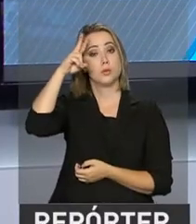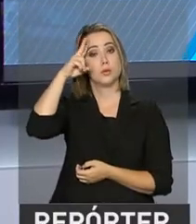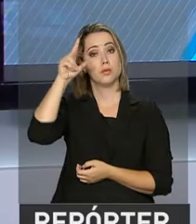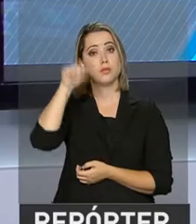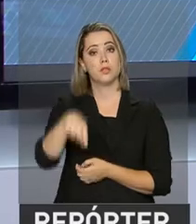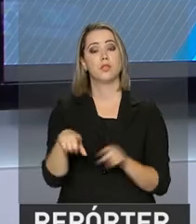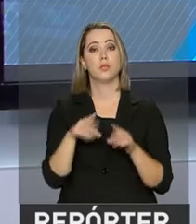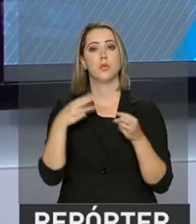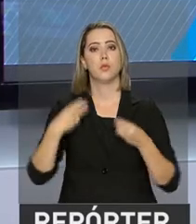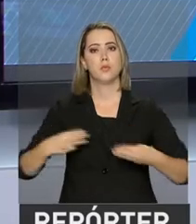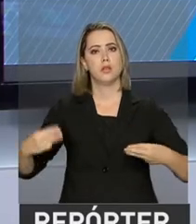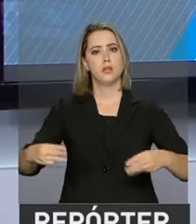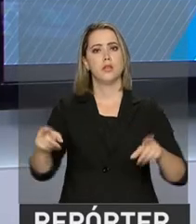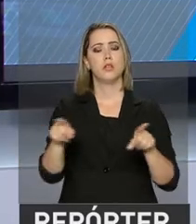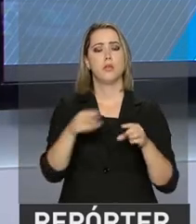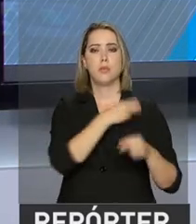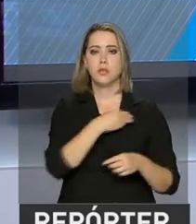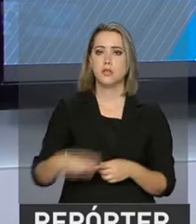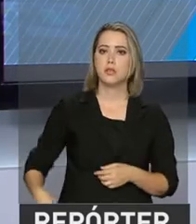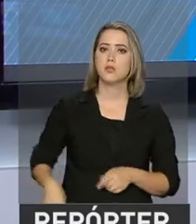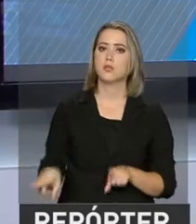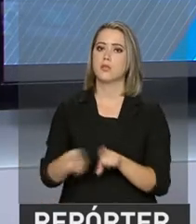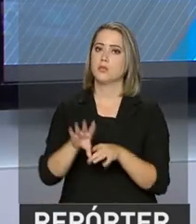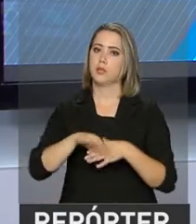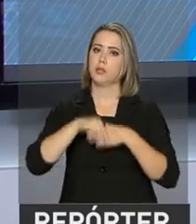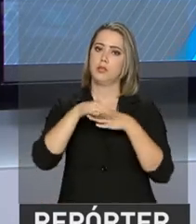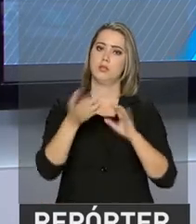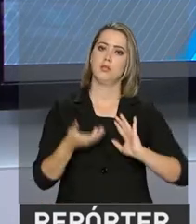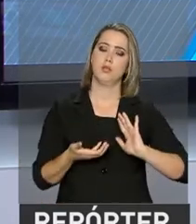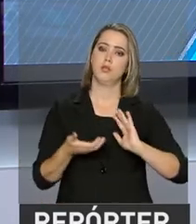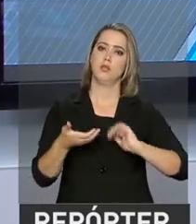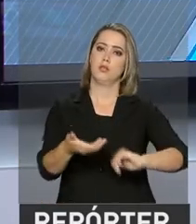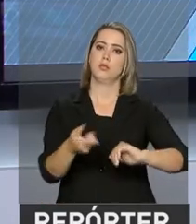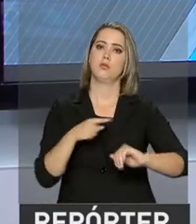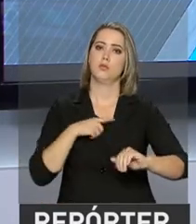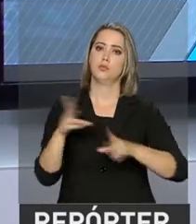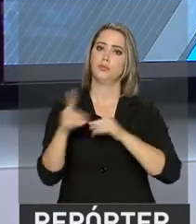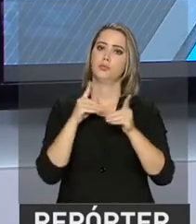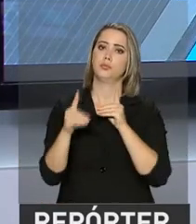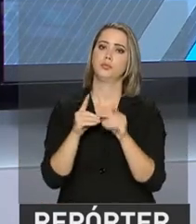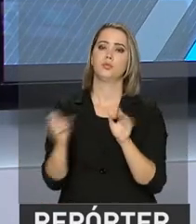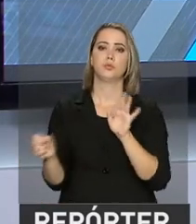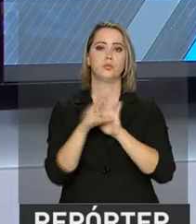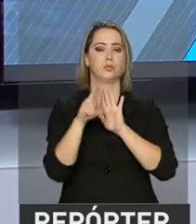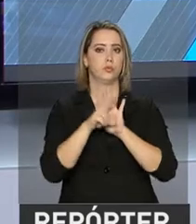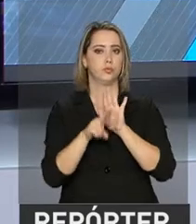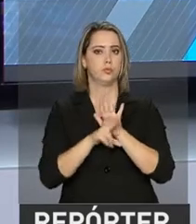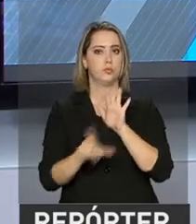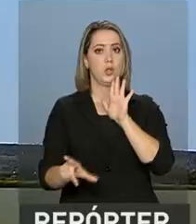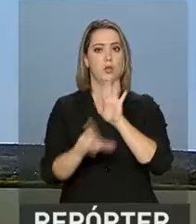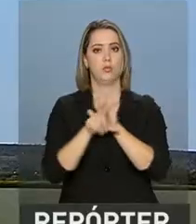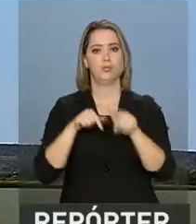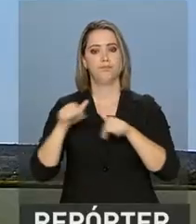ministros e líderes do congresso para discutir as reformas trabalhistas e previdenciárias